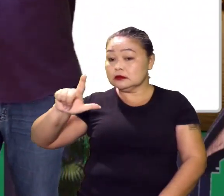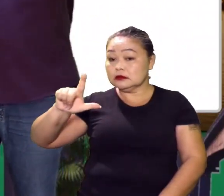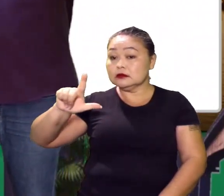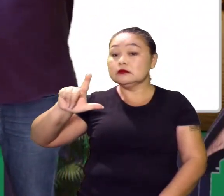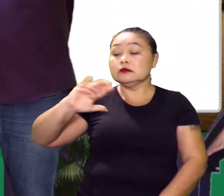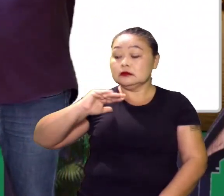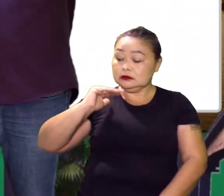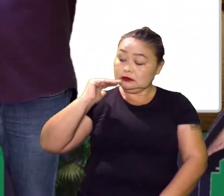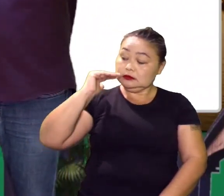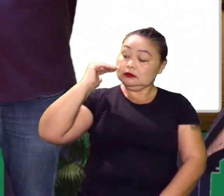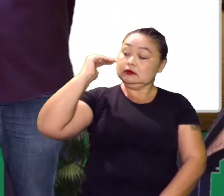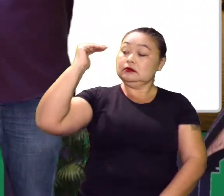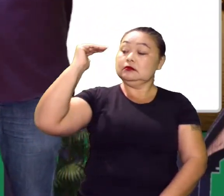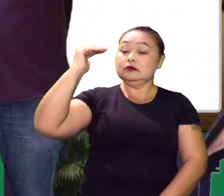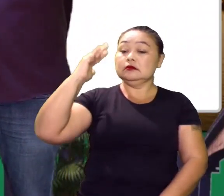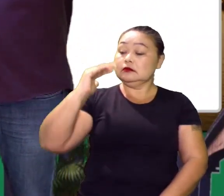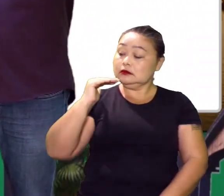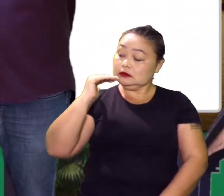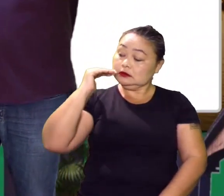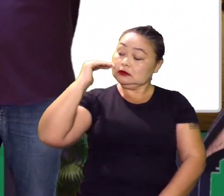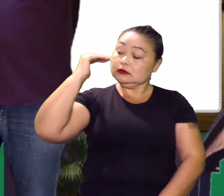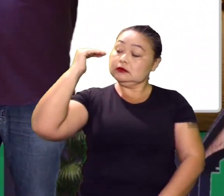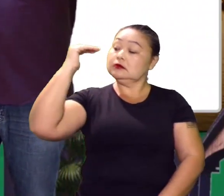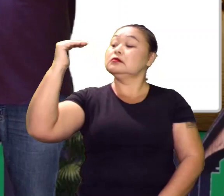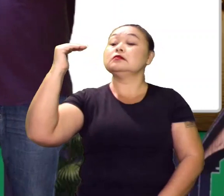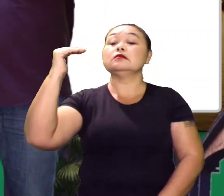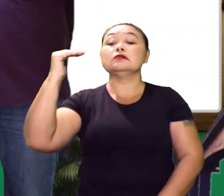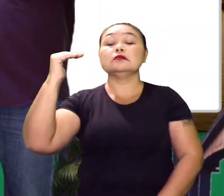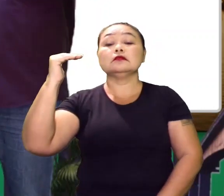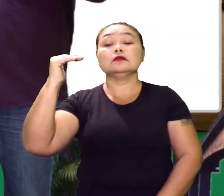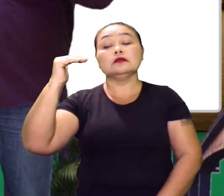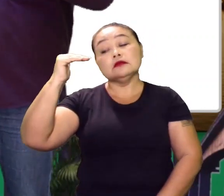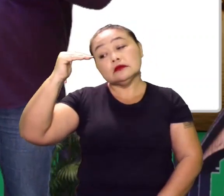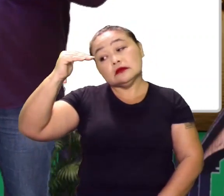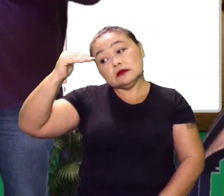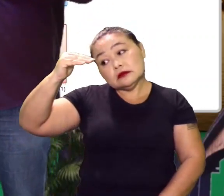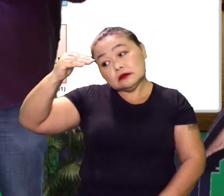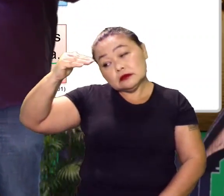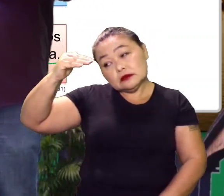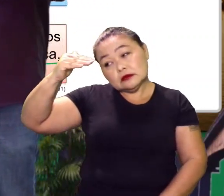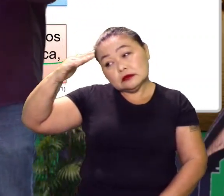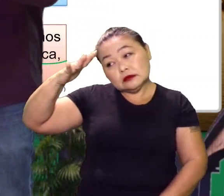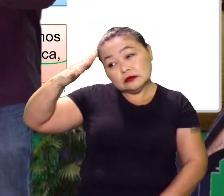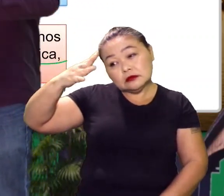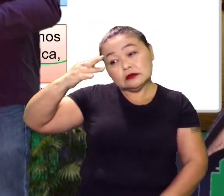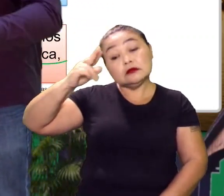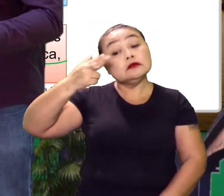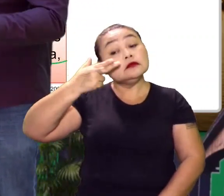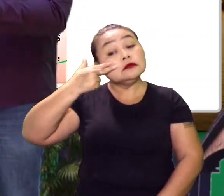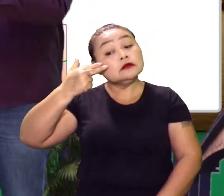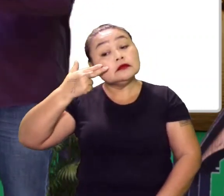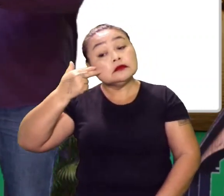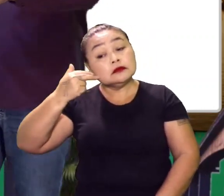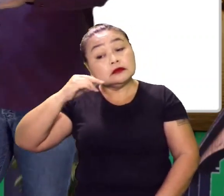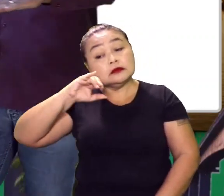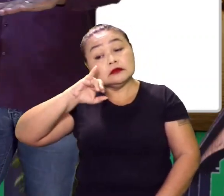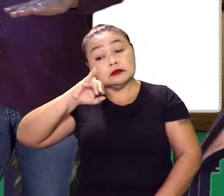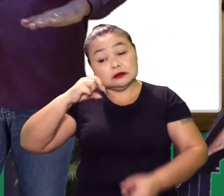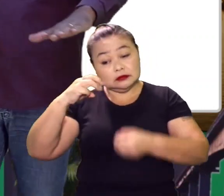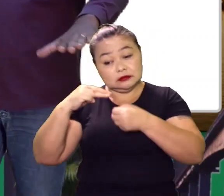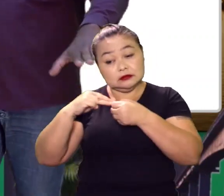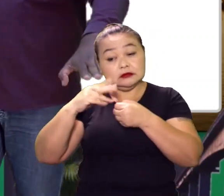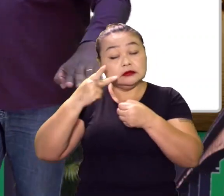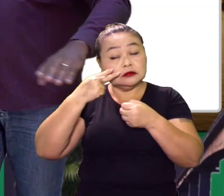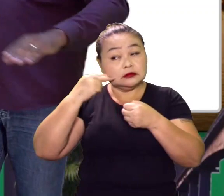também bastante já considerado elevado. E aí, a partir de então, de Jaru em diante, ele começa a ver que alguma coisa